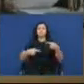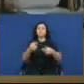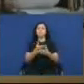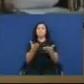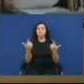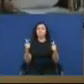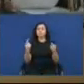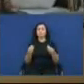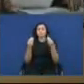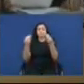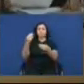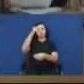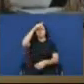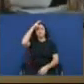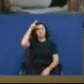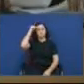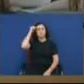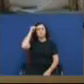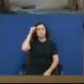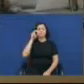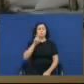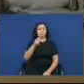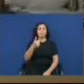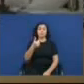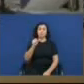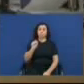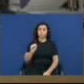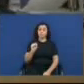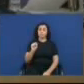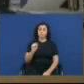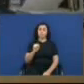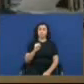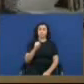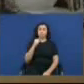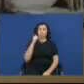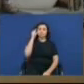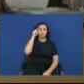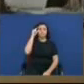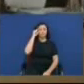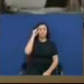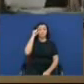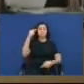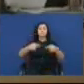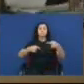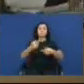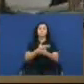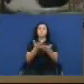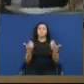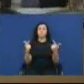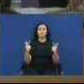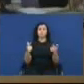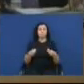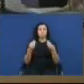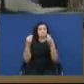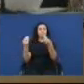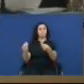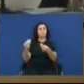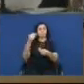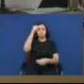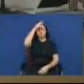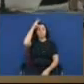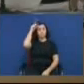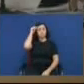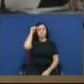discussão. Não havendo, ao executivo. Requerimento 518, vereador José Farizani. Em discussão. Não havendo, ao